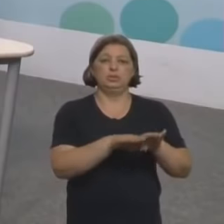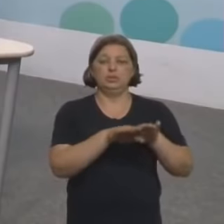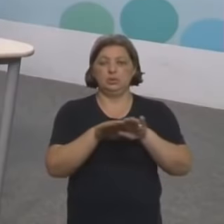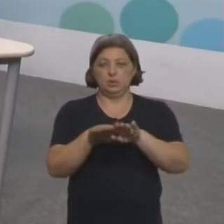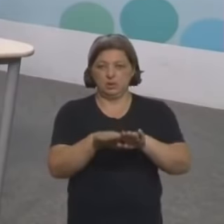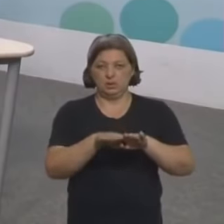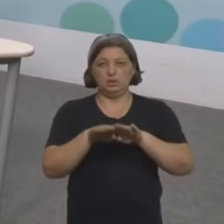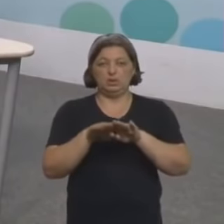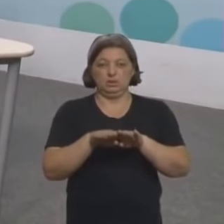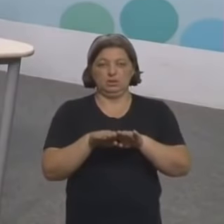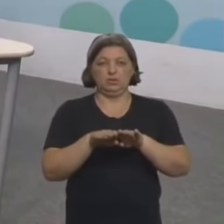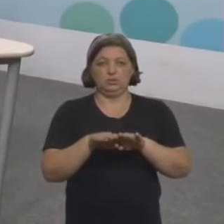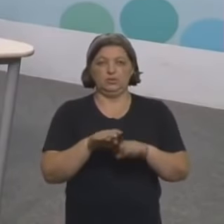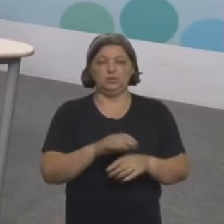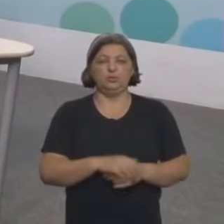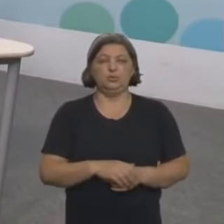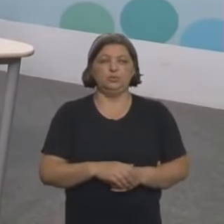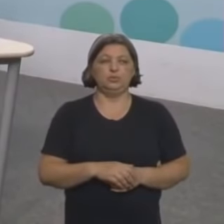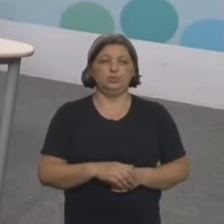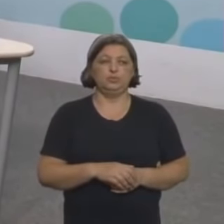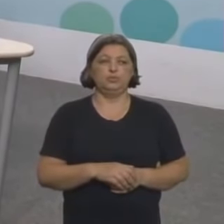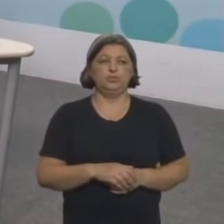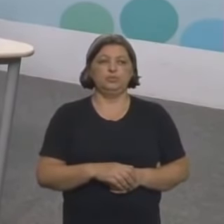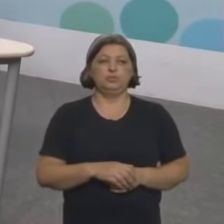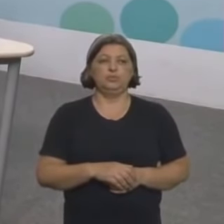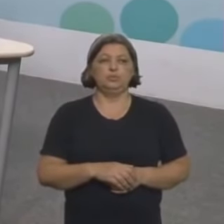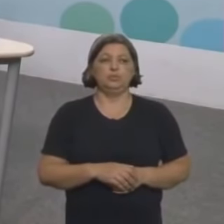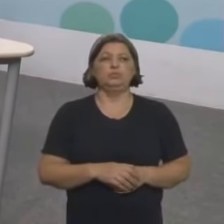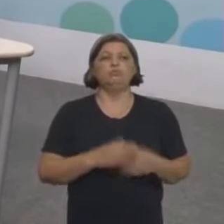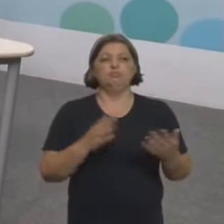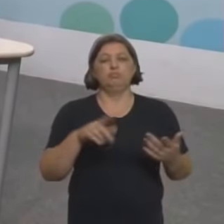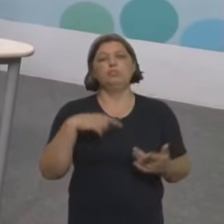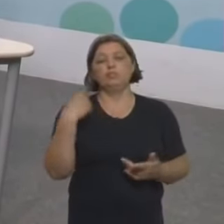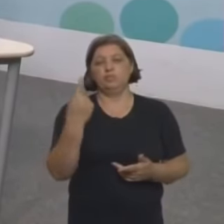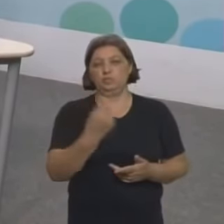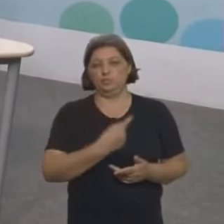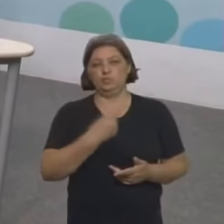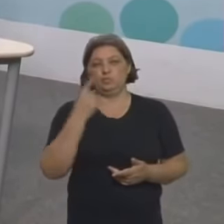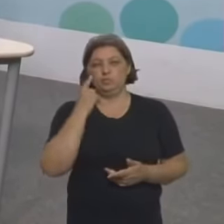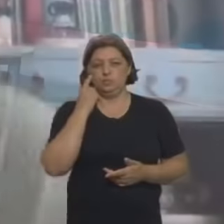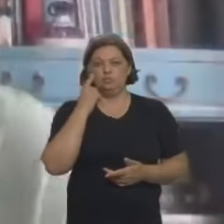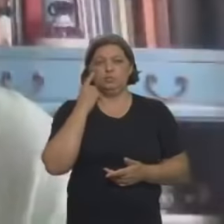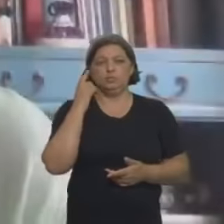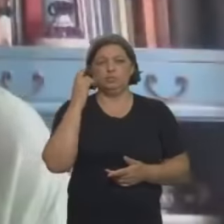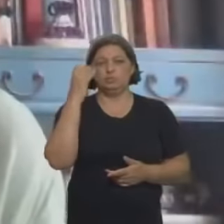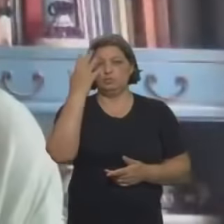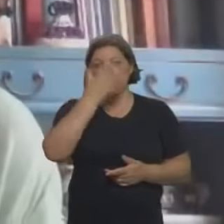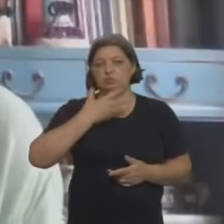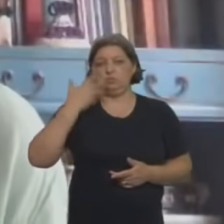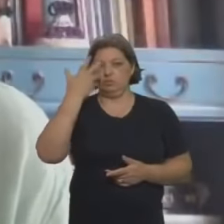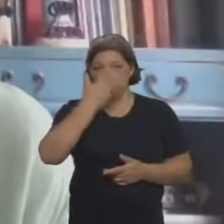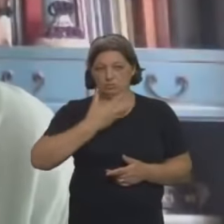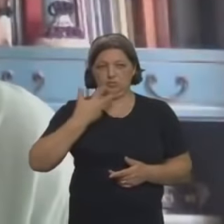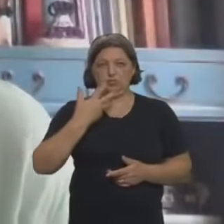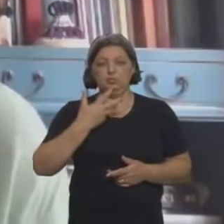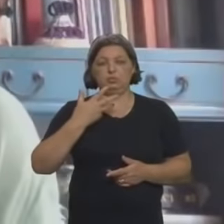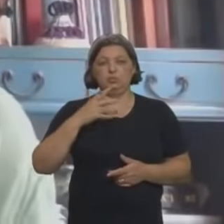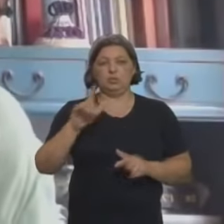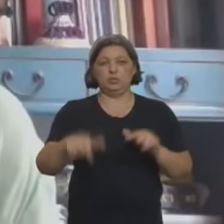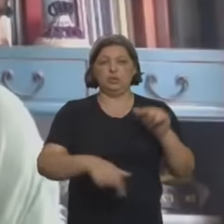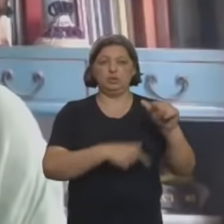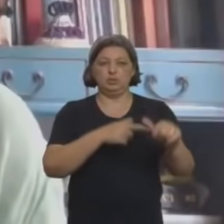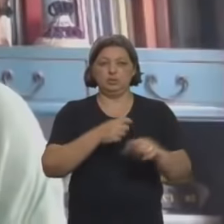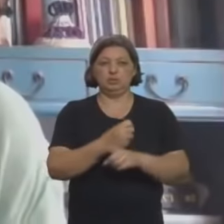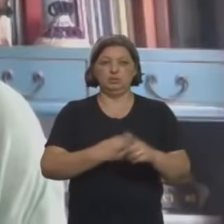né? É isso mesmo. A gente, né, uma das maiores paixões de trabalhar com aprendizagem